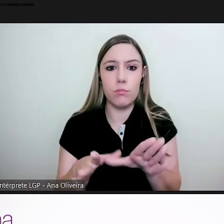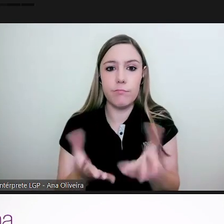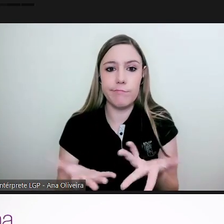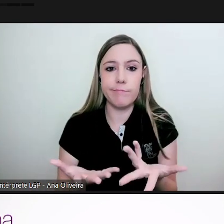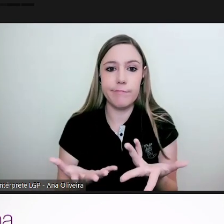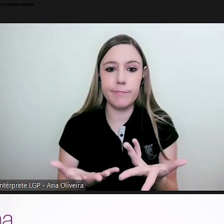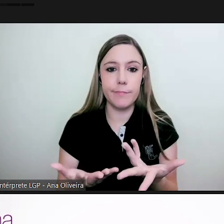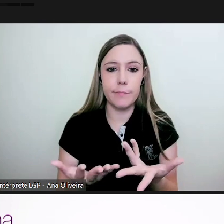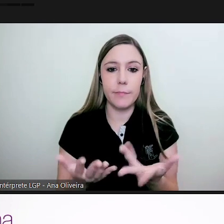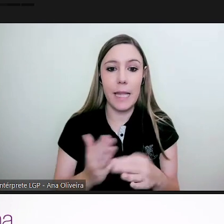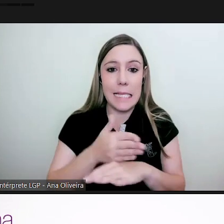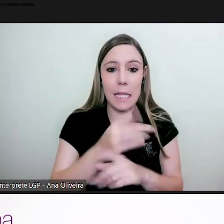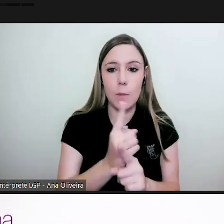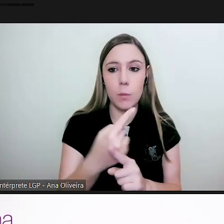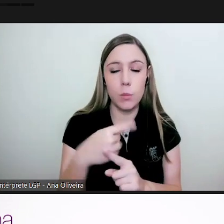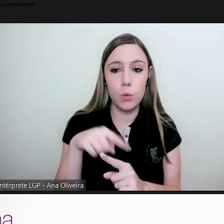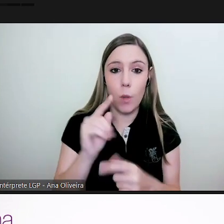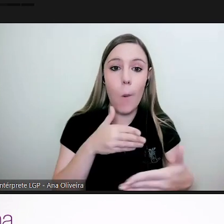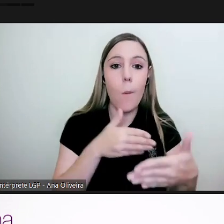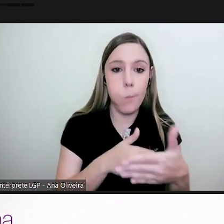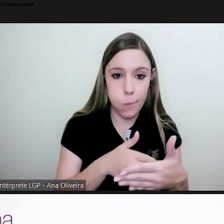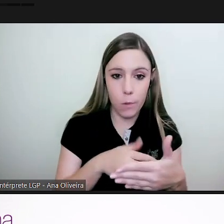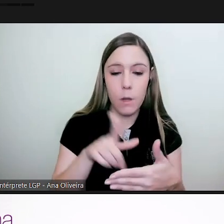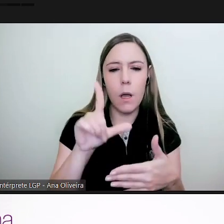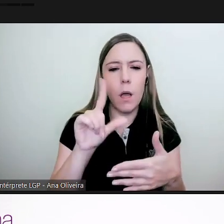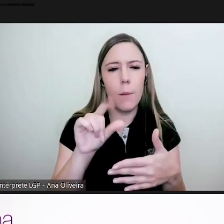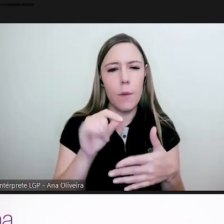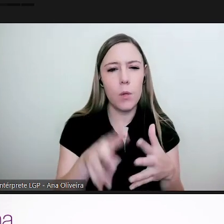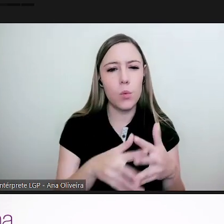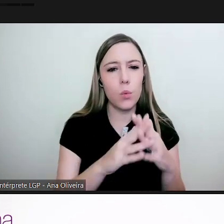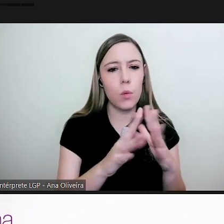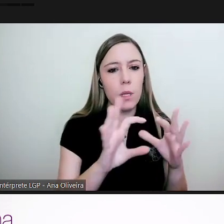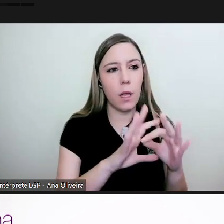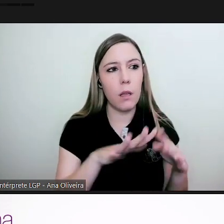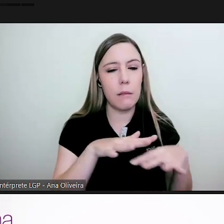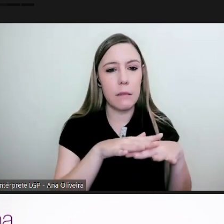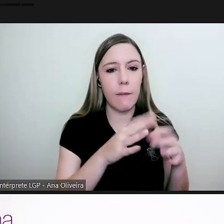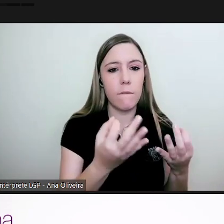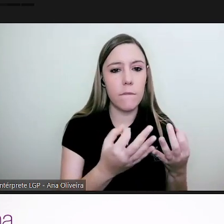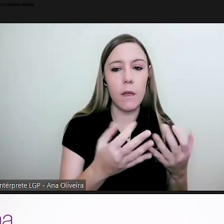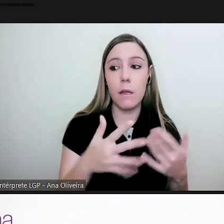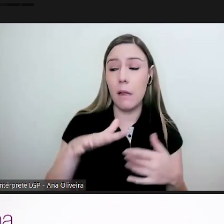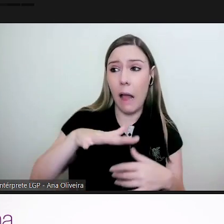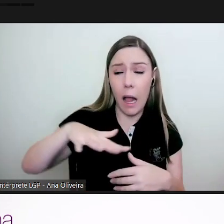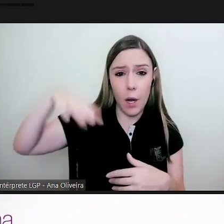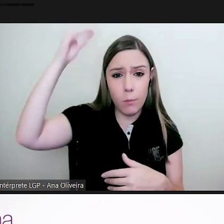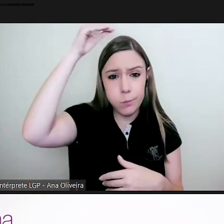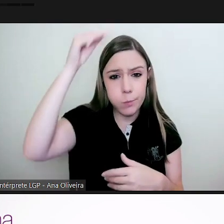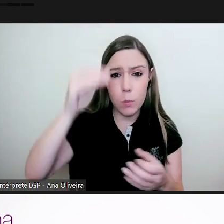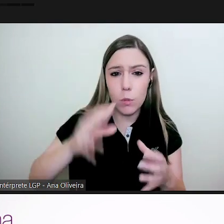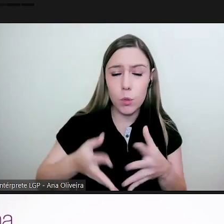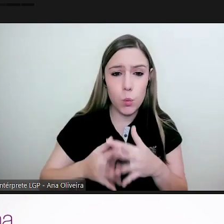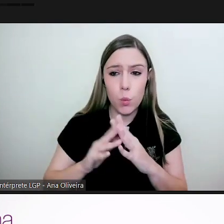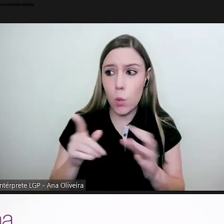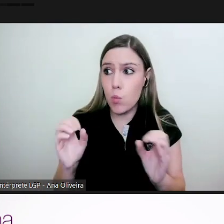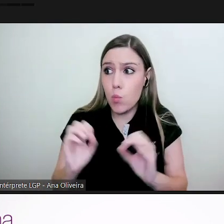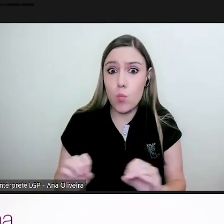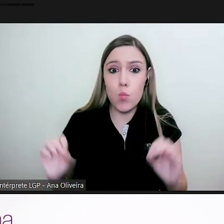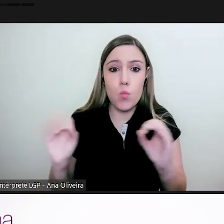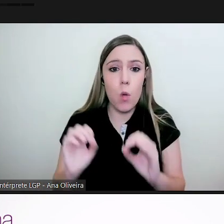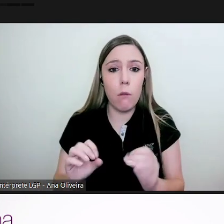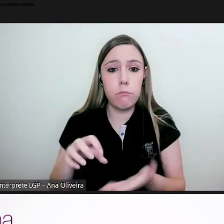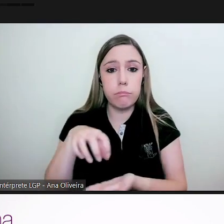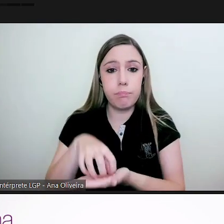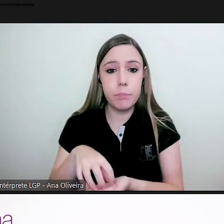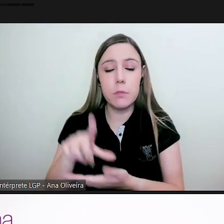obstáculo, a infraestrutura de rede, zonas rurais sem essa infraestrutura, nos centros